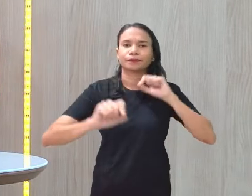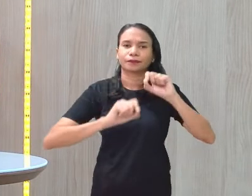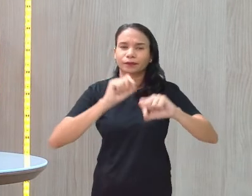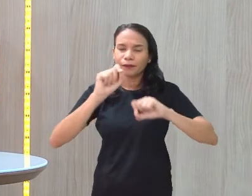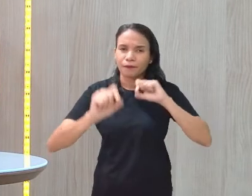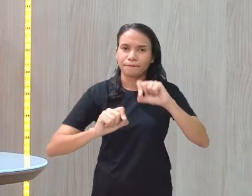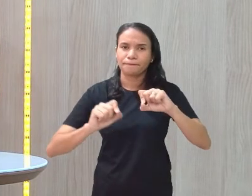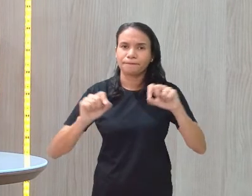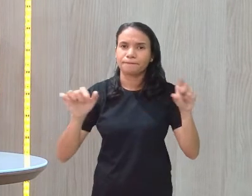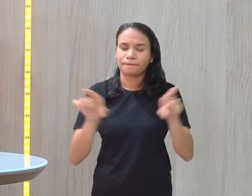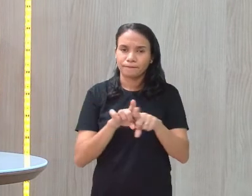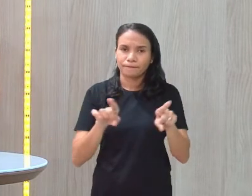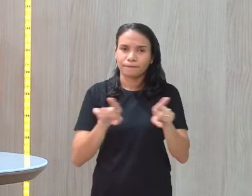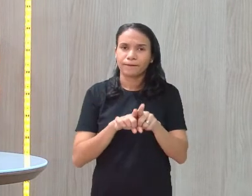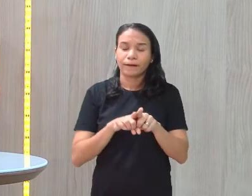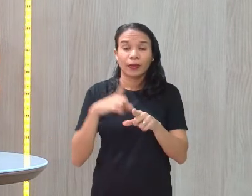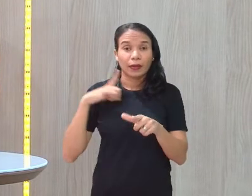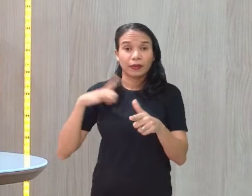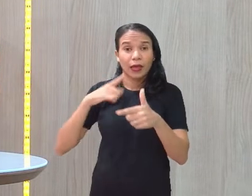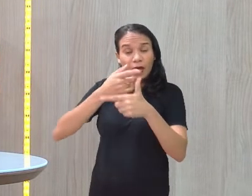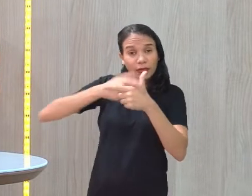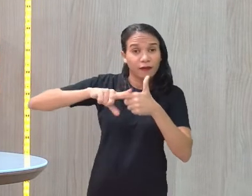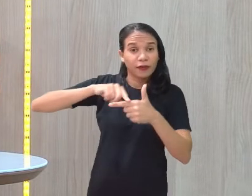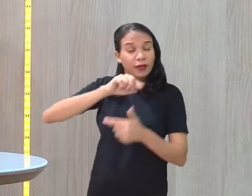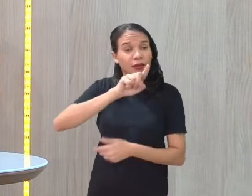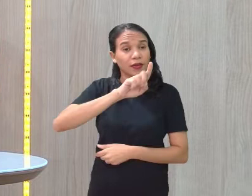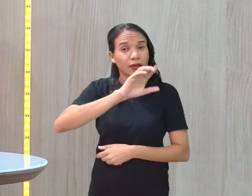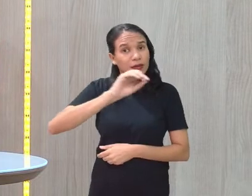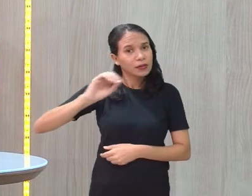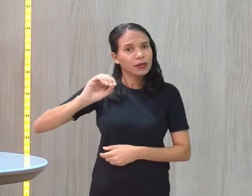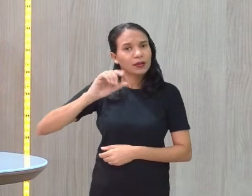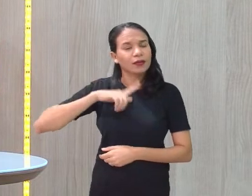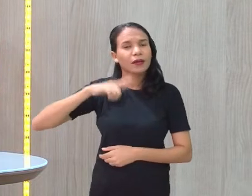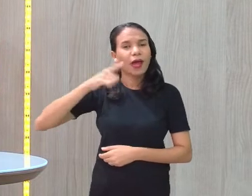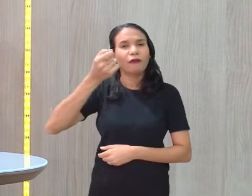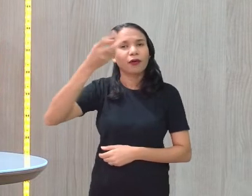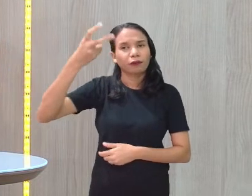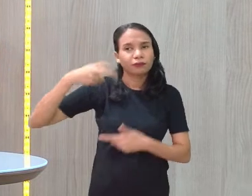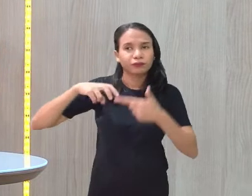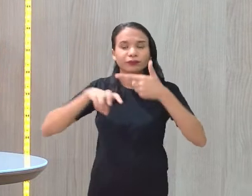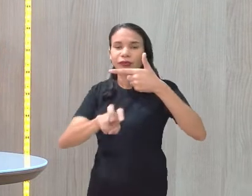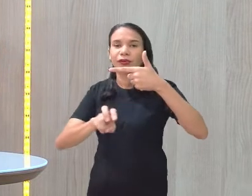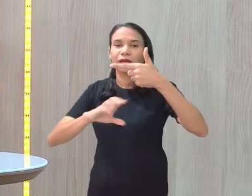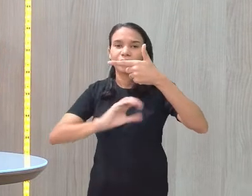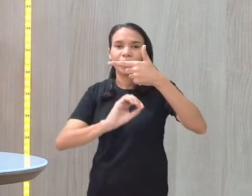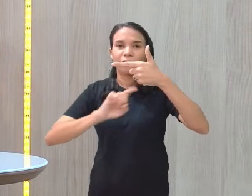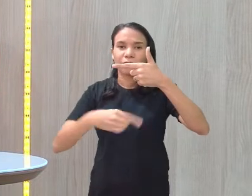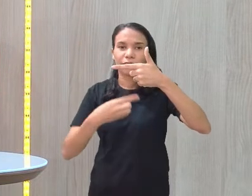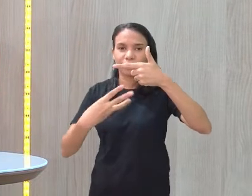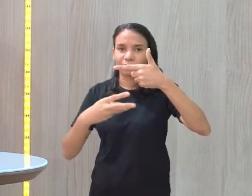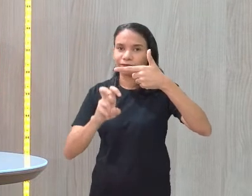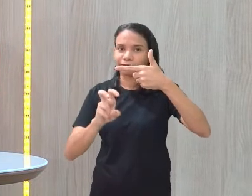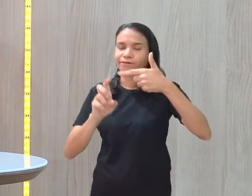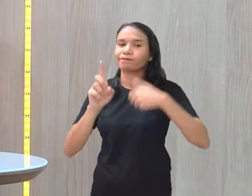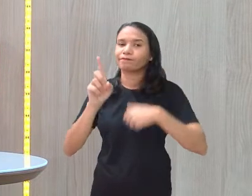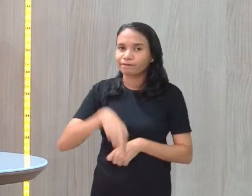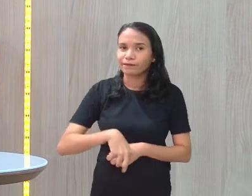E você divide esse 100 por 20 e vai dar os 5 ali, 0,35, não é